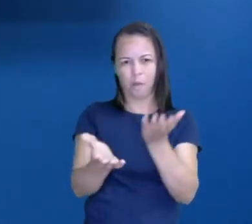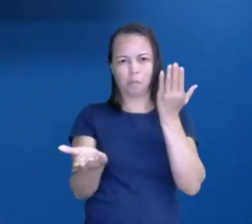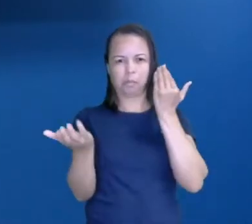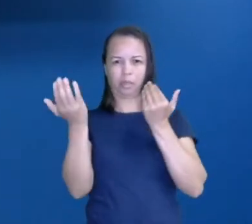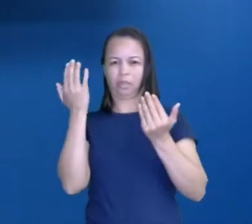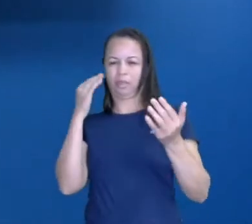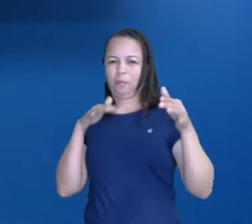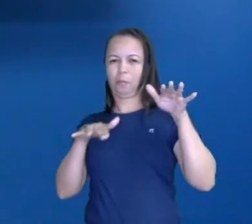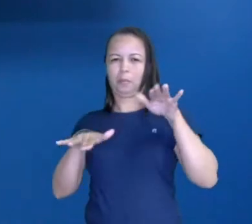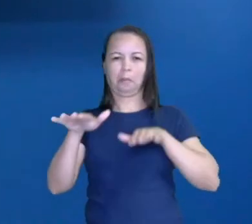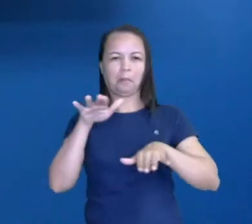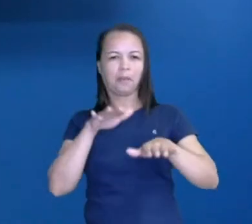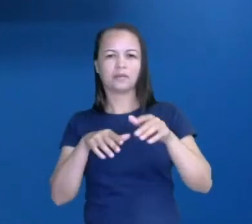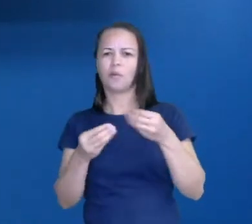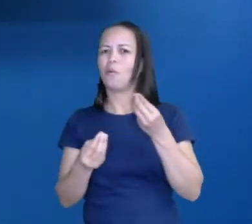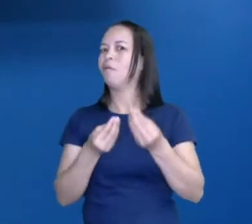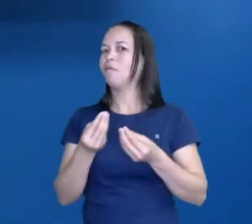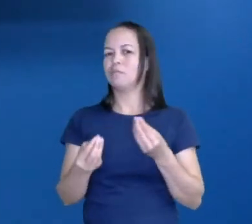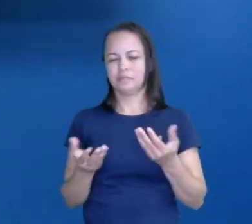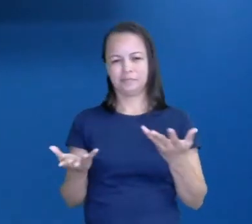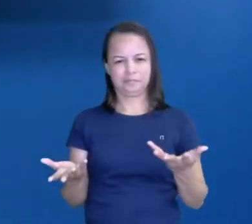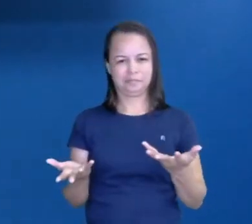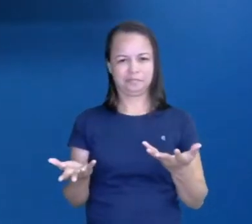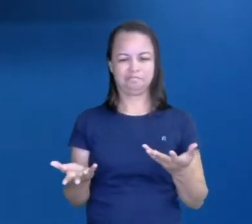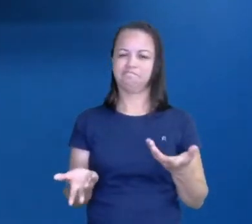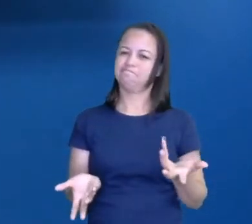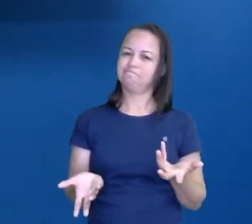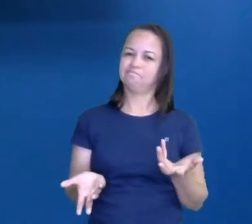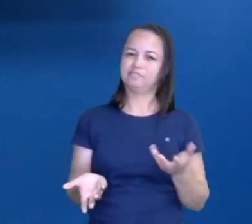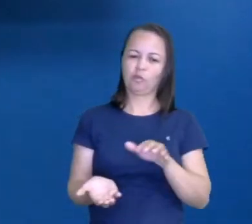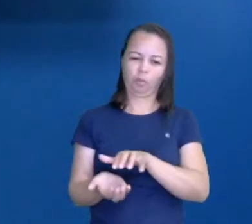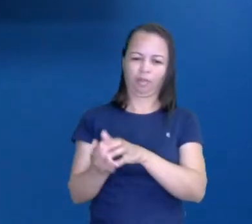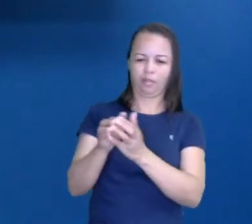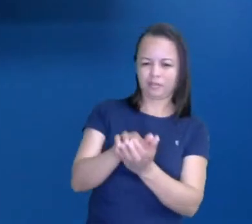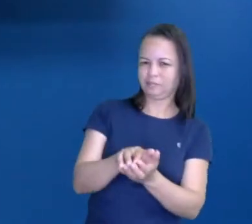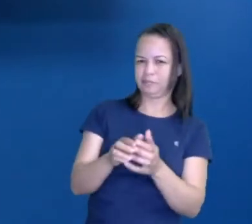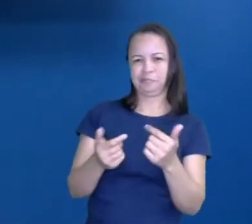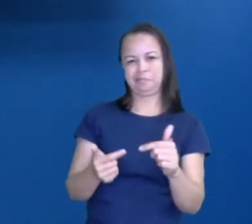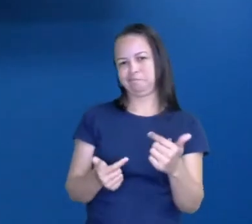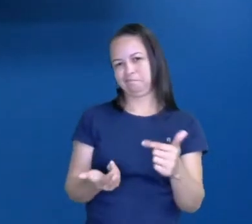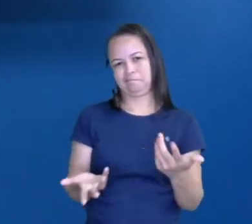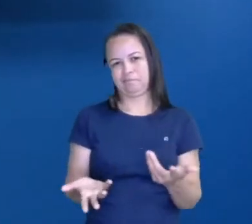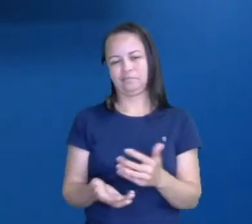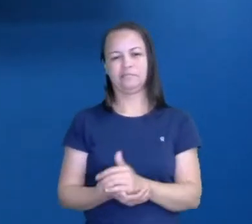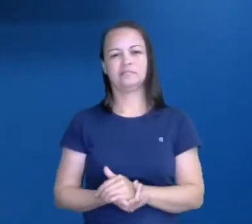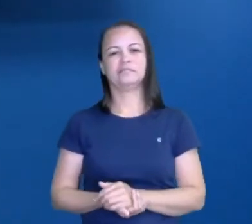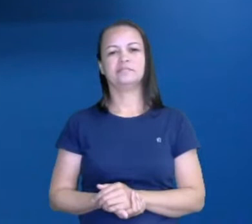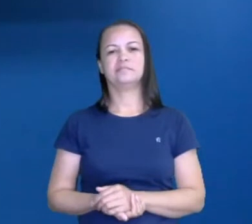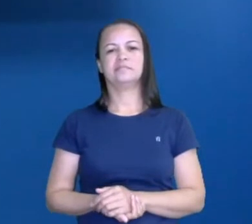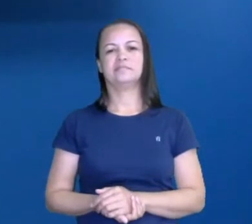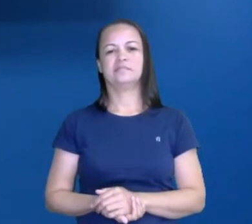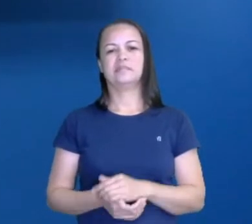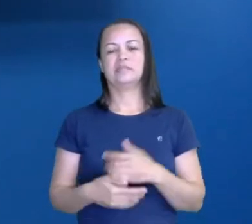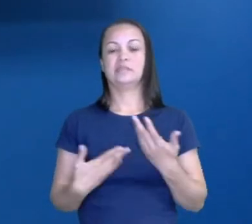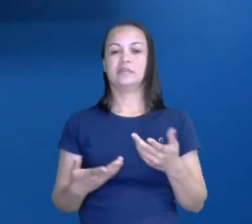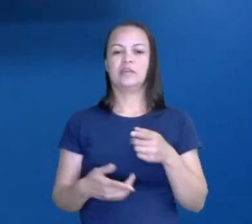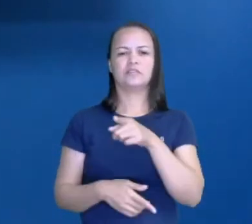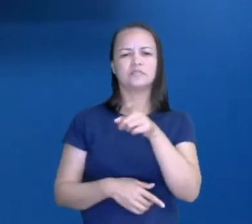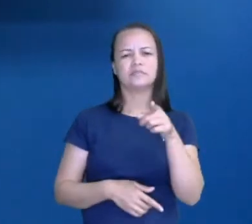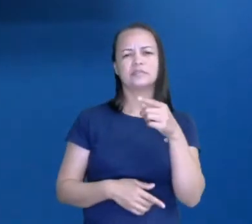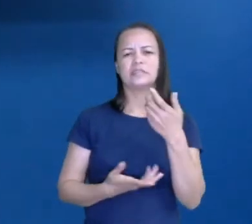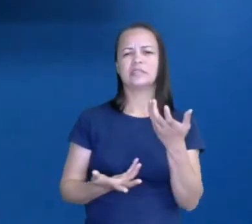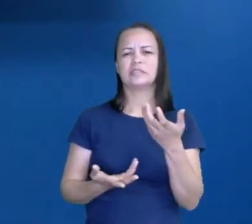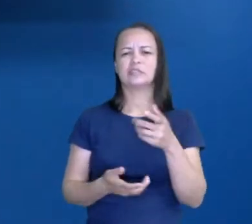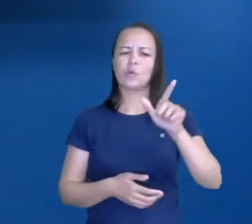gente? Será? Correto, não existe jacaré que nada de costa, gente. Gente, sentido literal